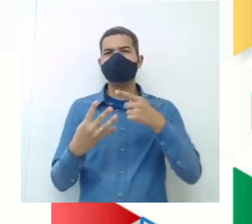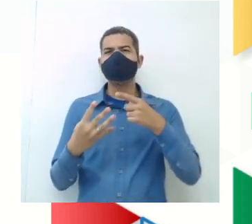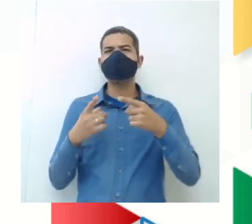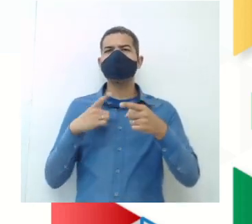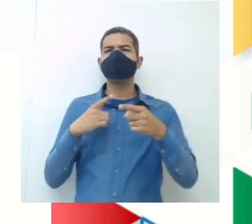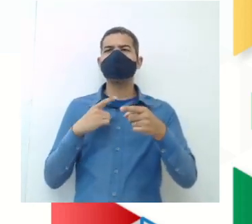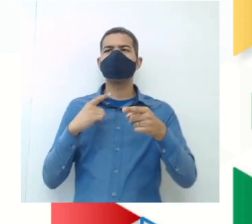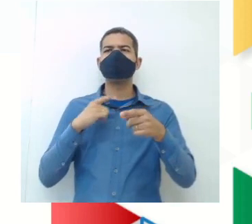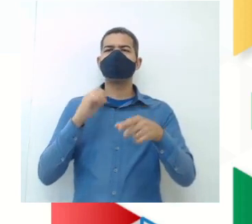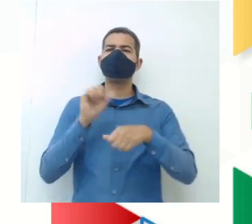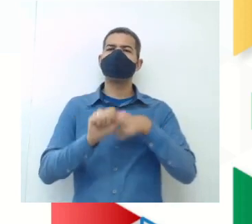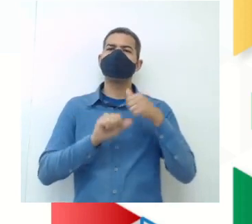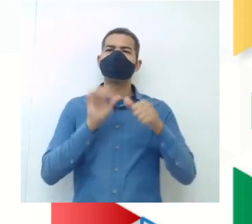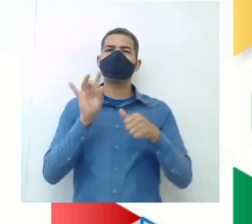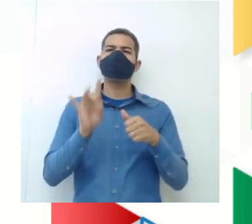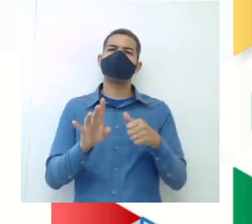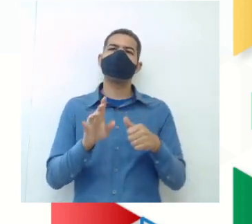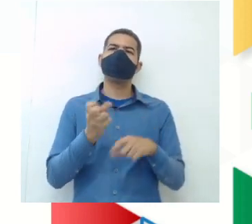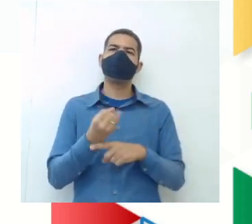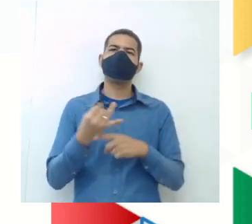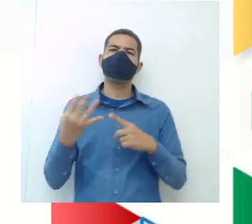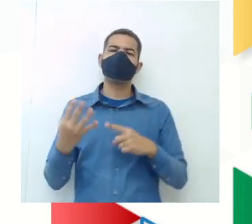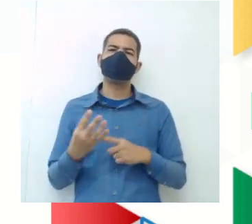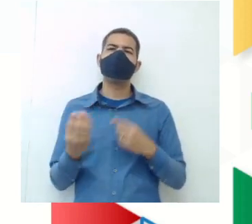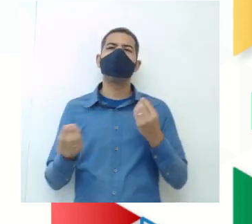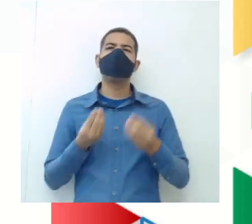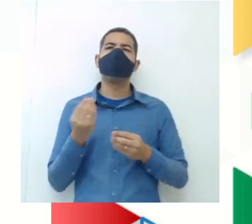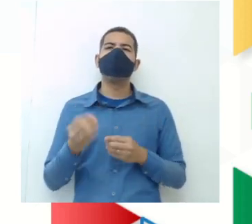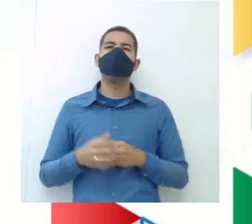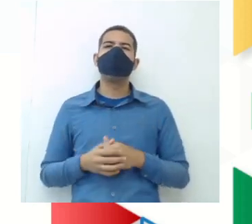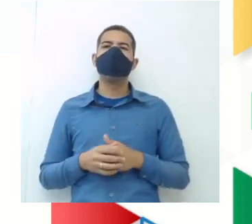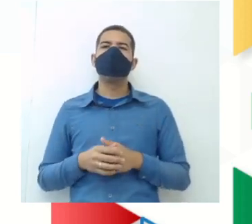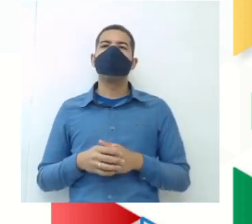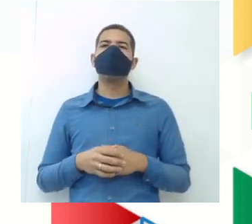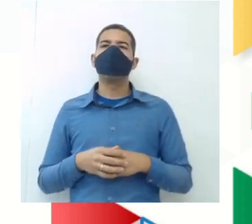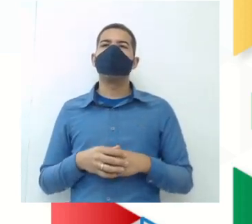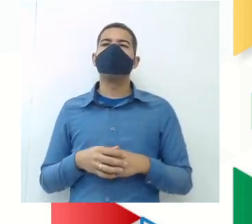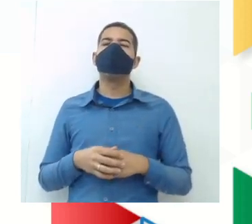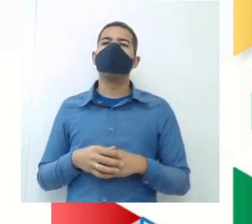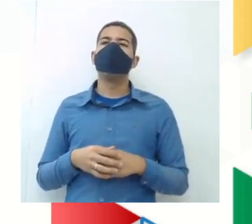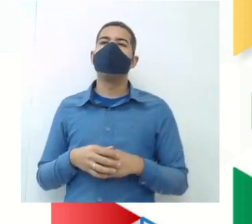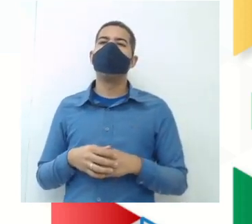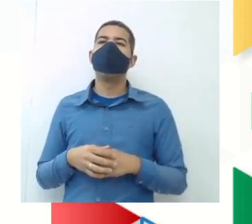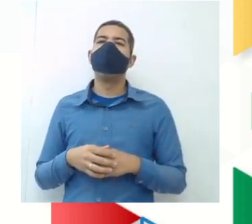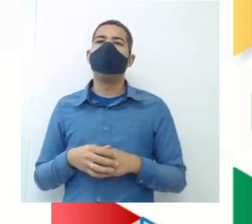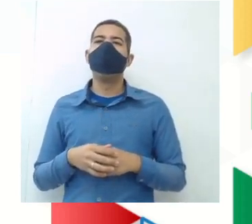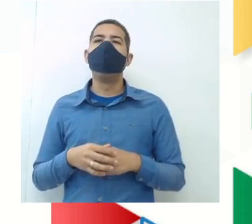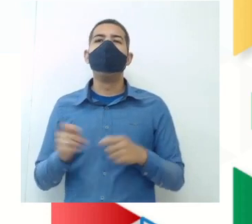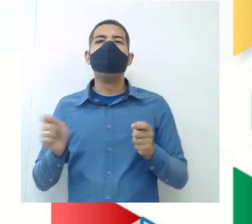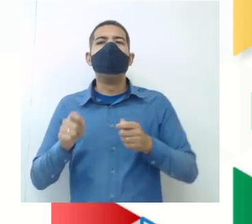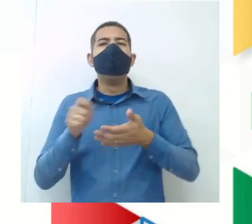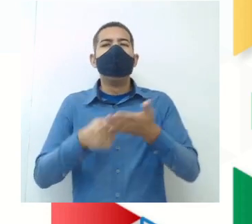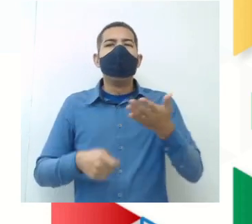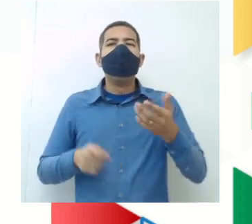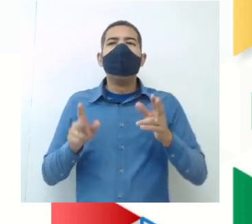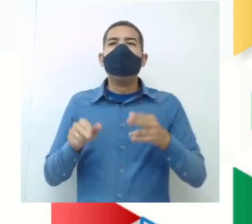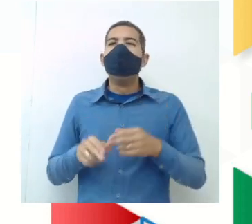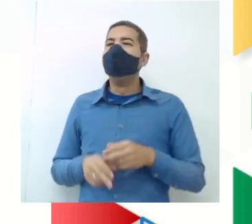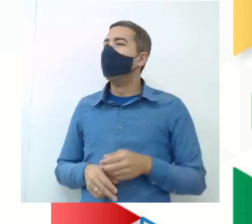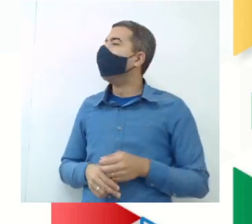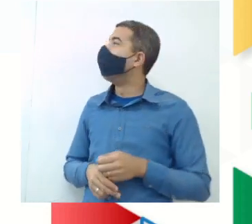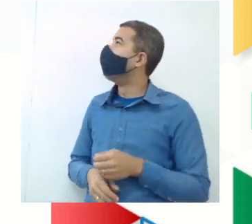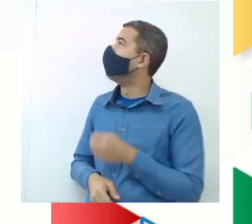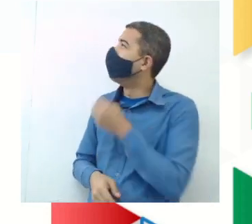misto em uma fração. Como é que eu faço? Vou te explicar. 4 1/4 pode ser escrito assim, aí você pega o